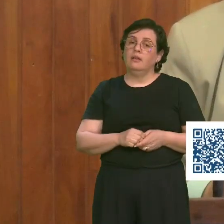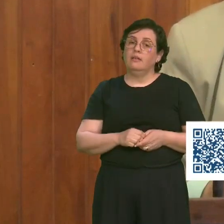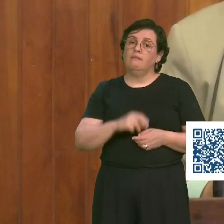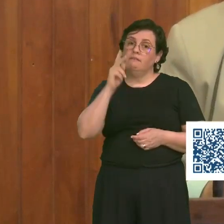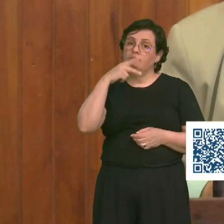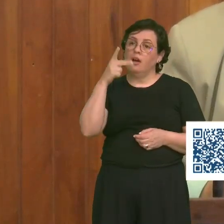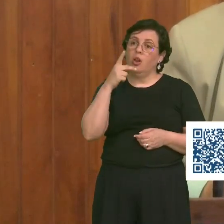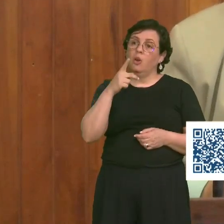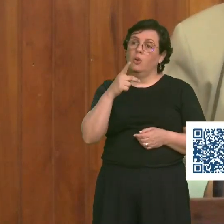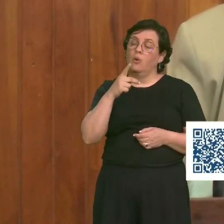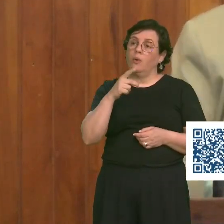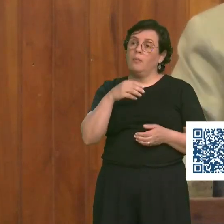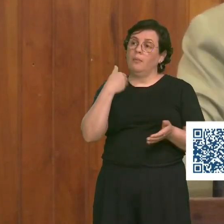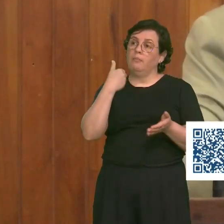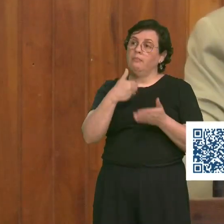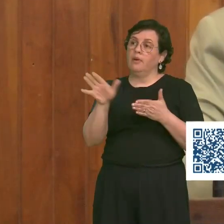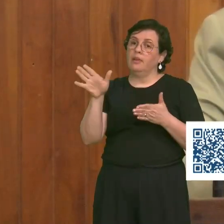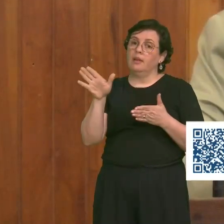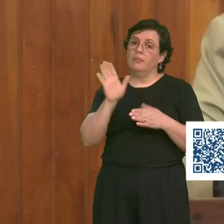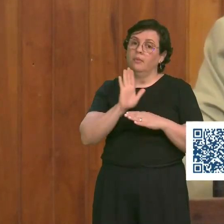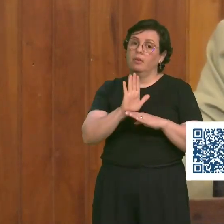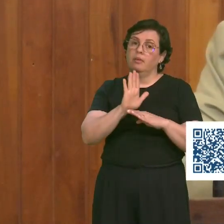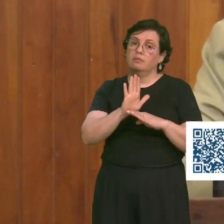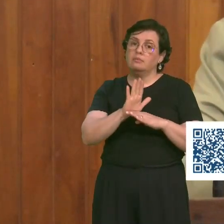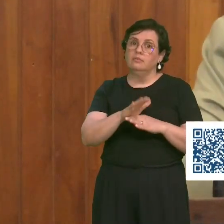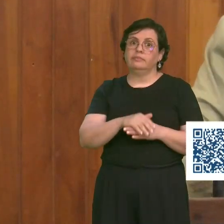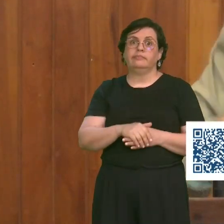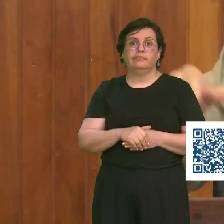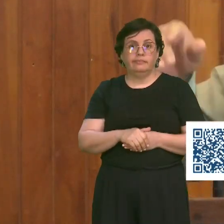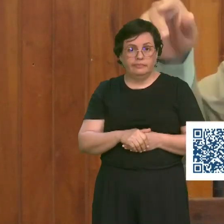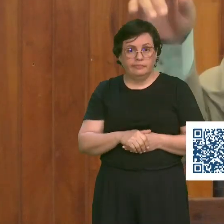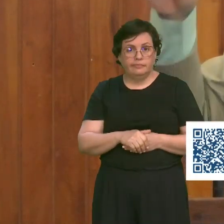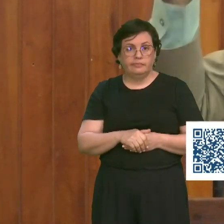o assessor olha